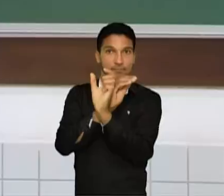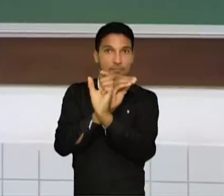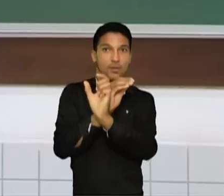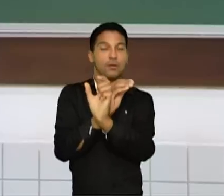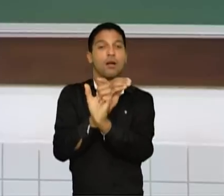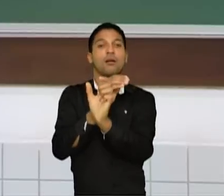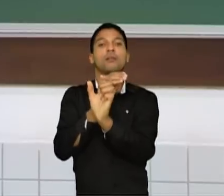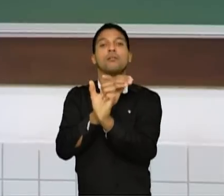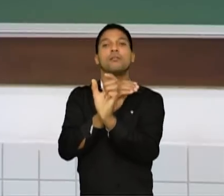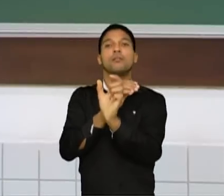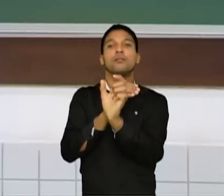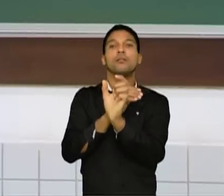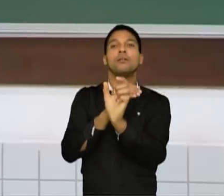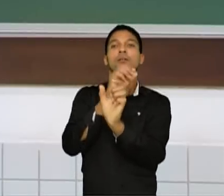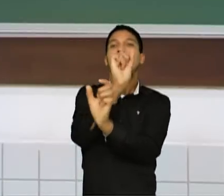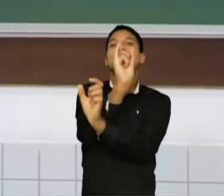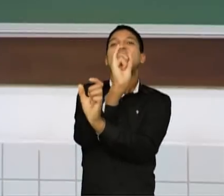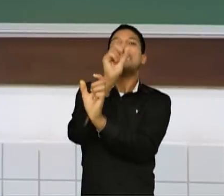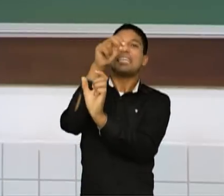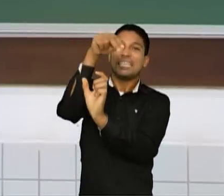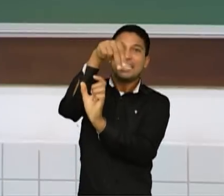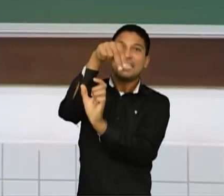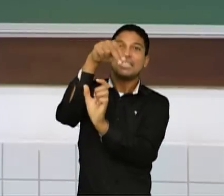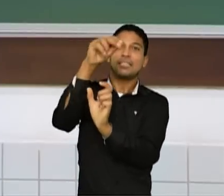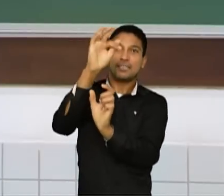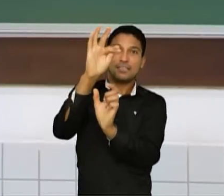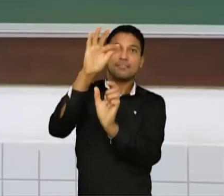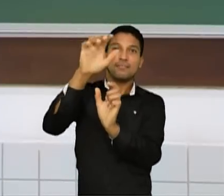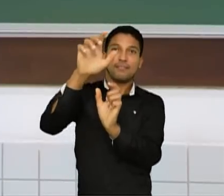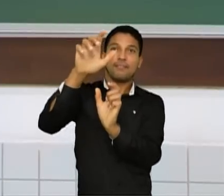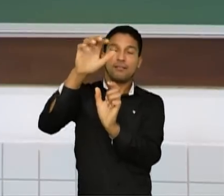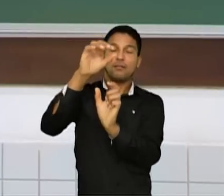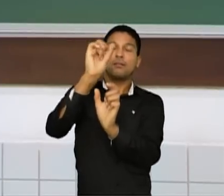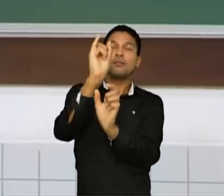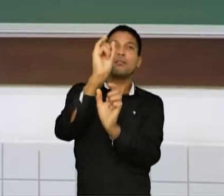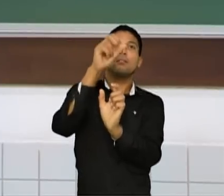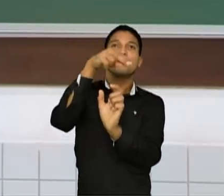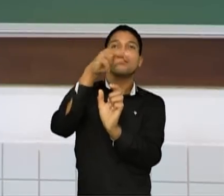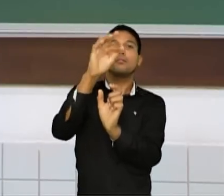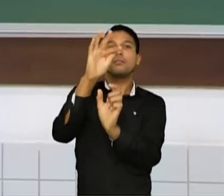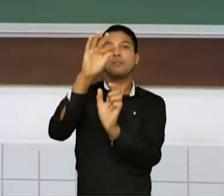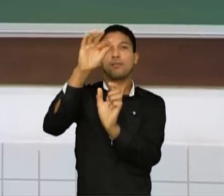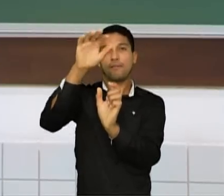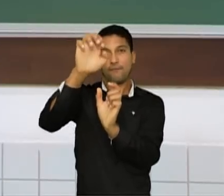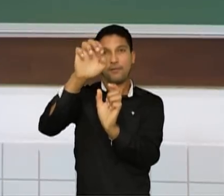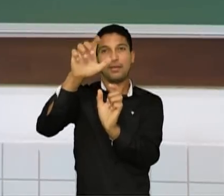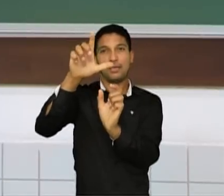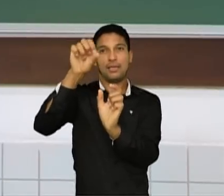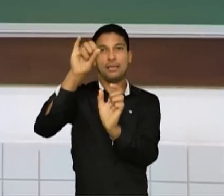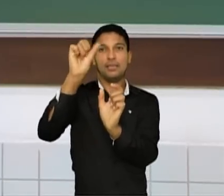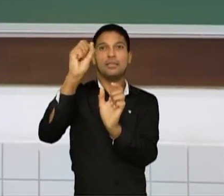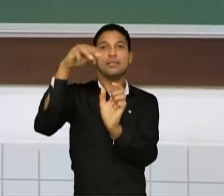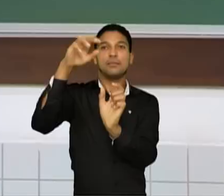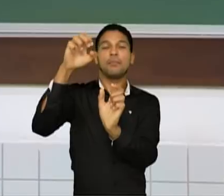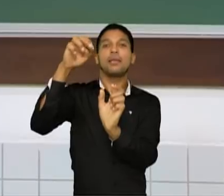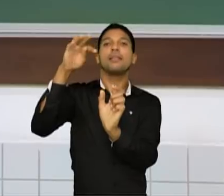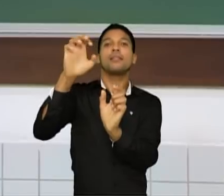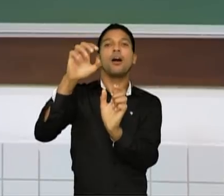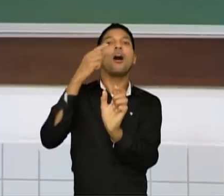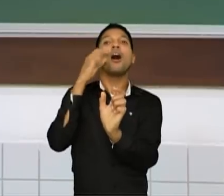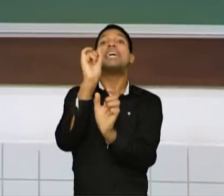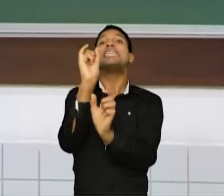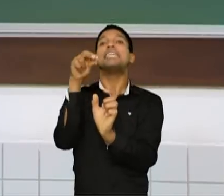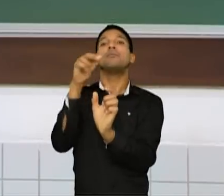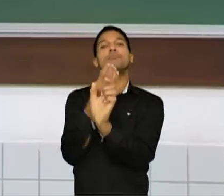pelo prefixo in mais o sufixo mente, e aí eu não tenho somente uma derivação prefixal ou somente uma derivação sufixal, mas eu tenho